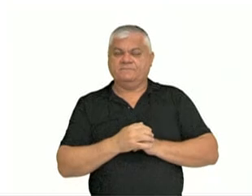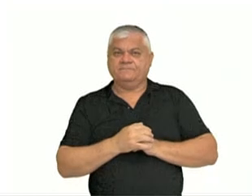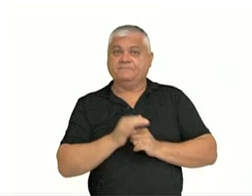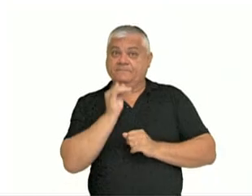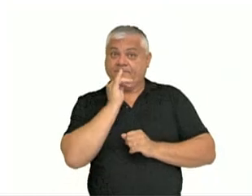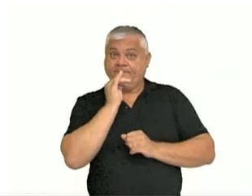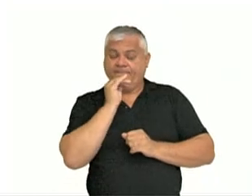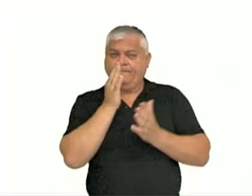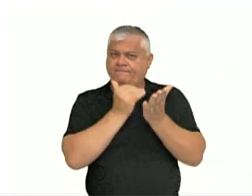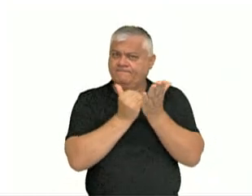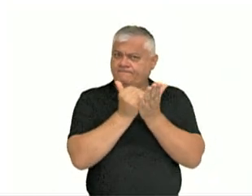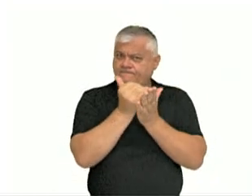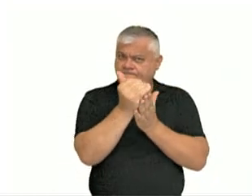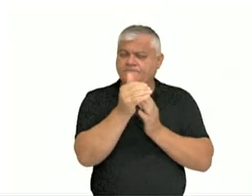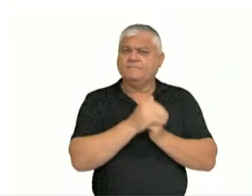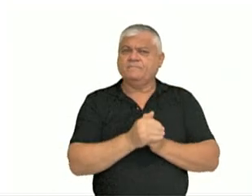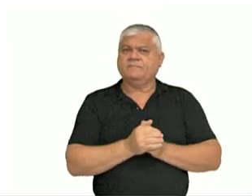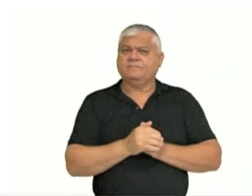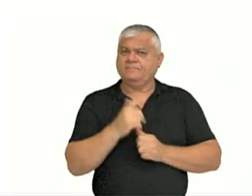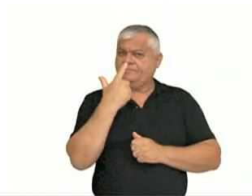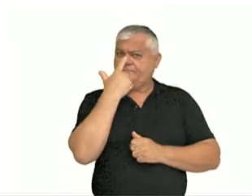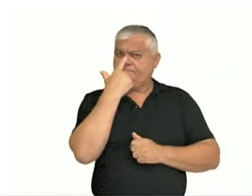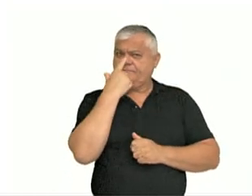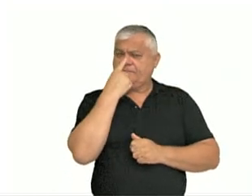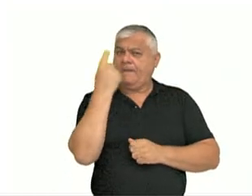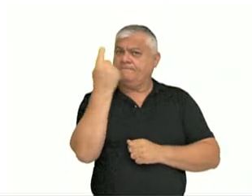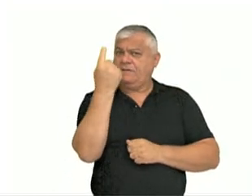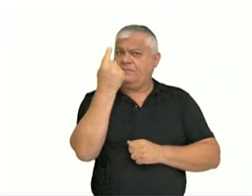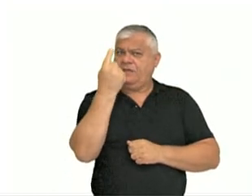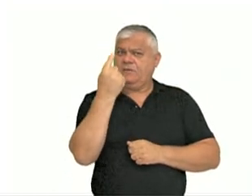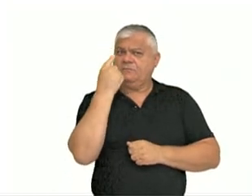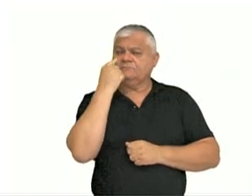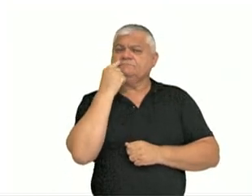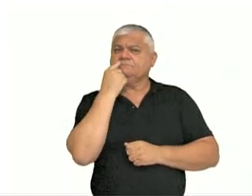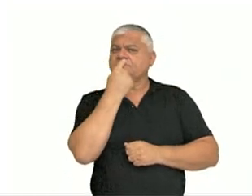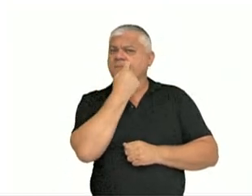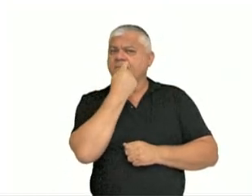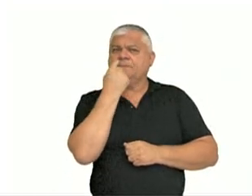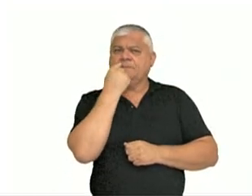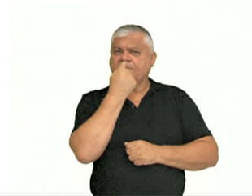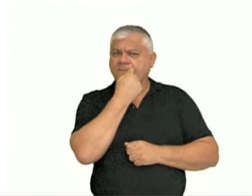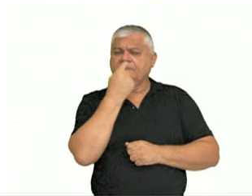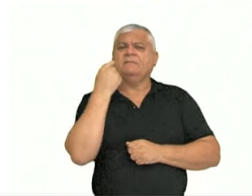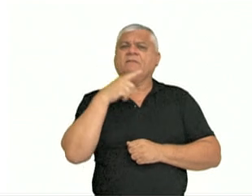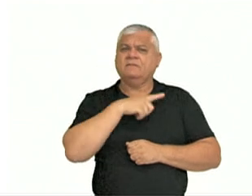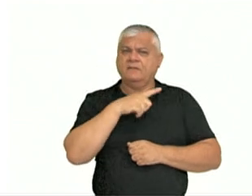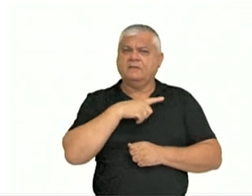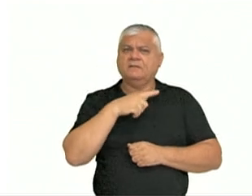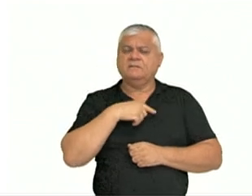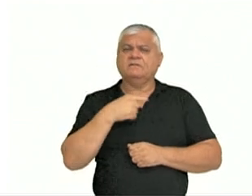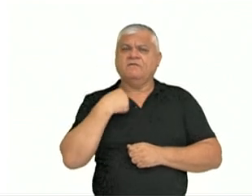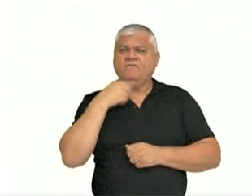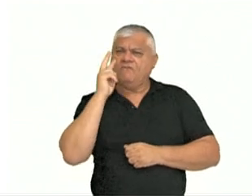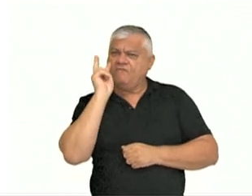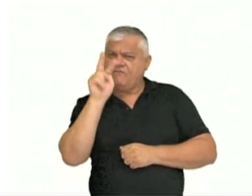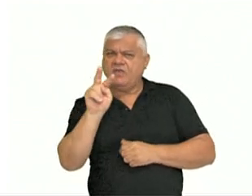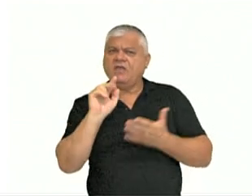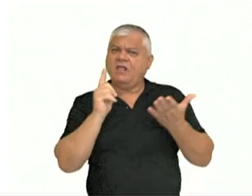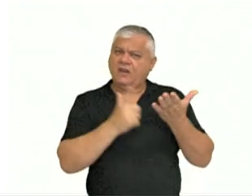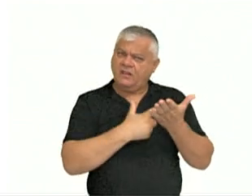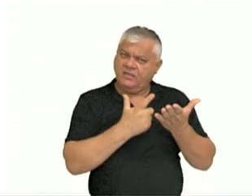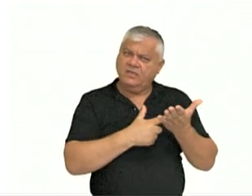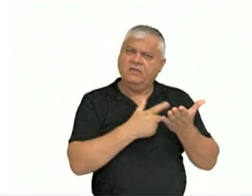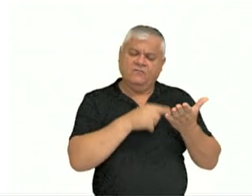respiratórias começam nas nossas narinas, nas cavidades nasais. A gente também pode ver em alguns livros